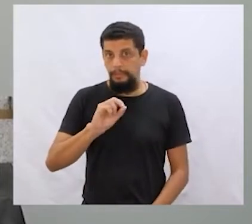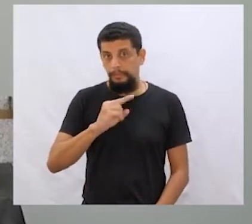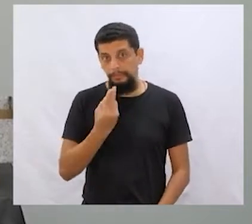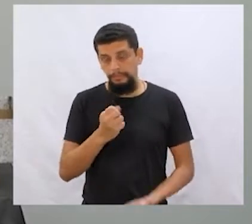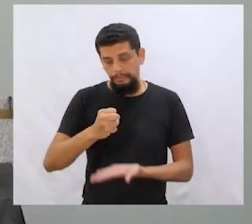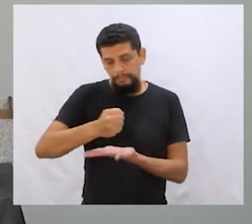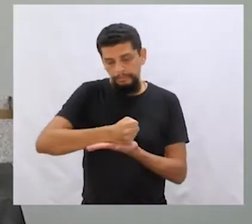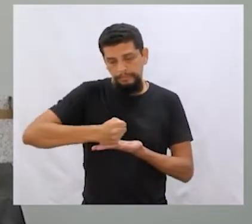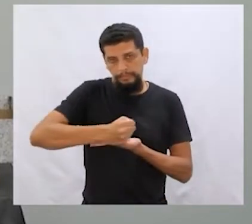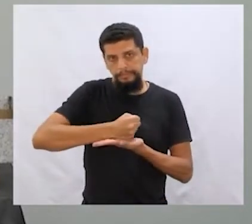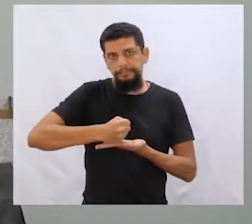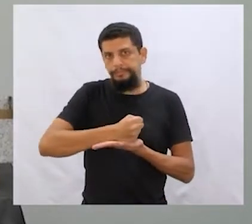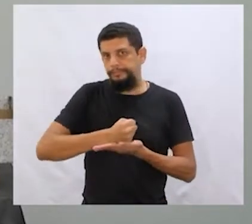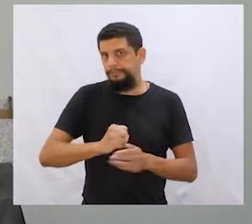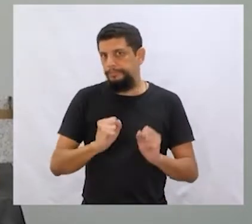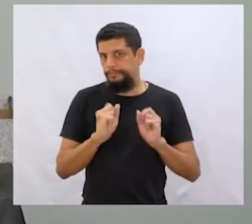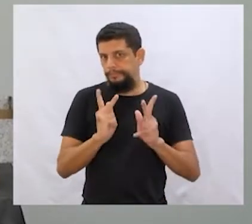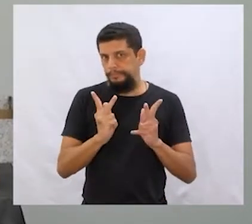bastão.